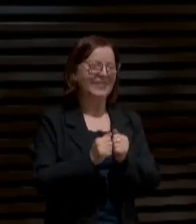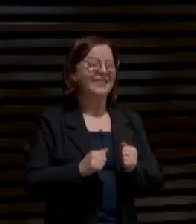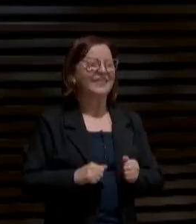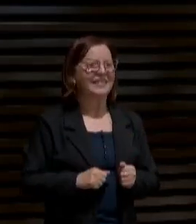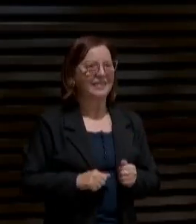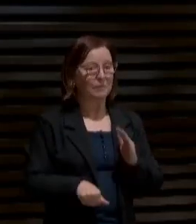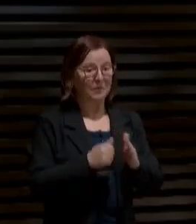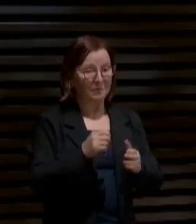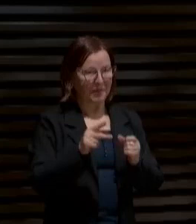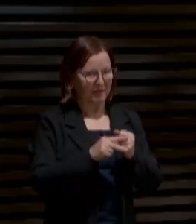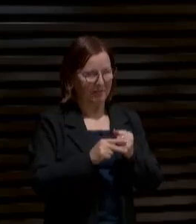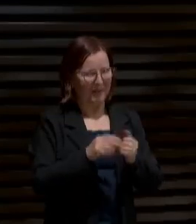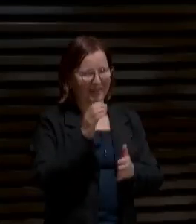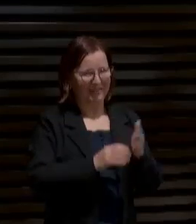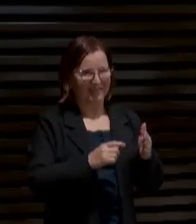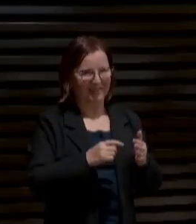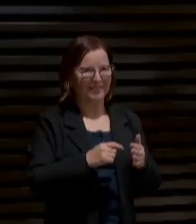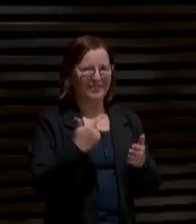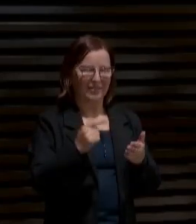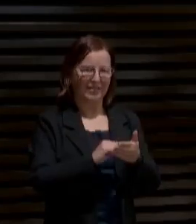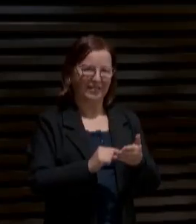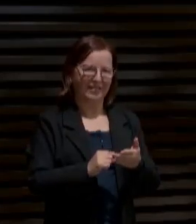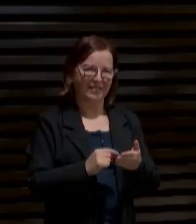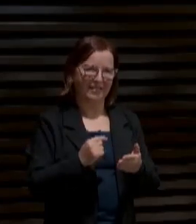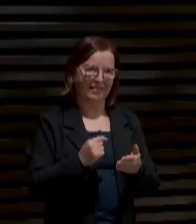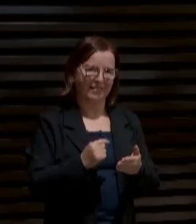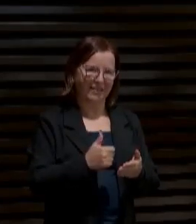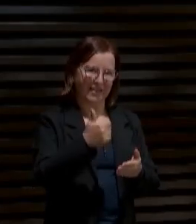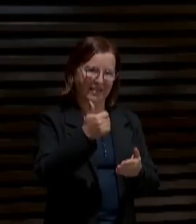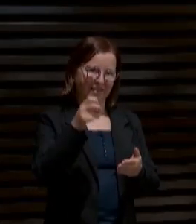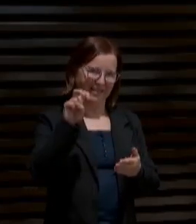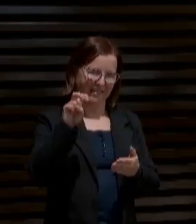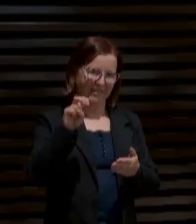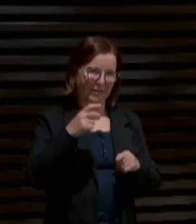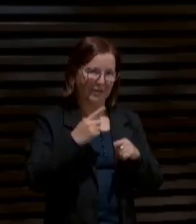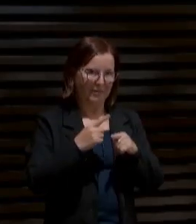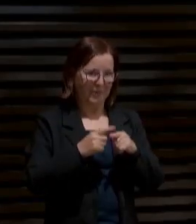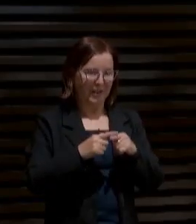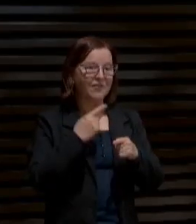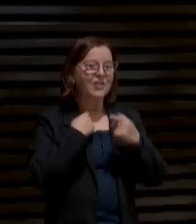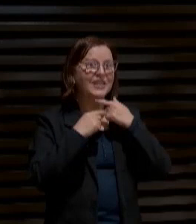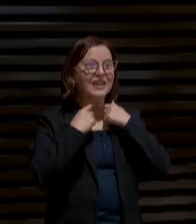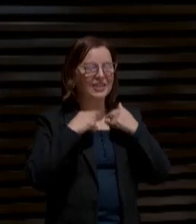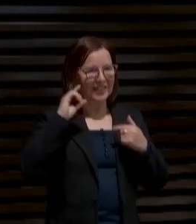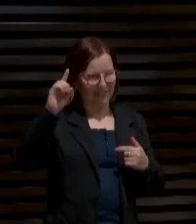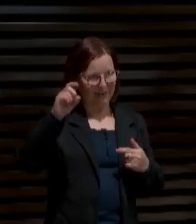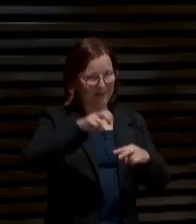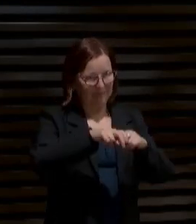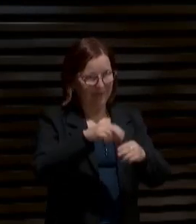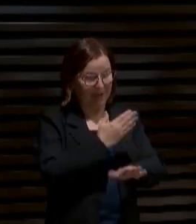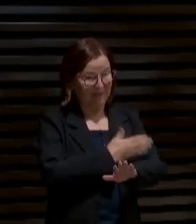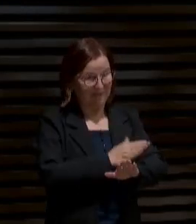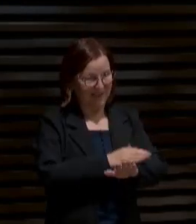15 a 17 porque assim é a vontade de Deus que pela prática do bem